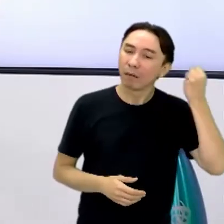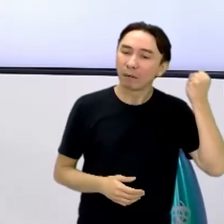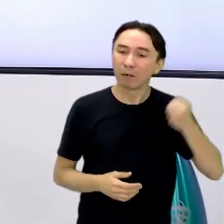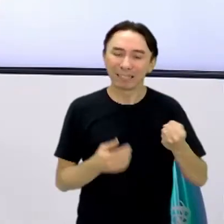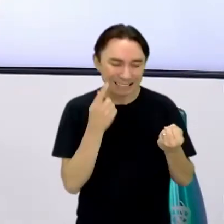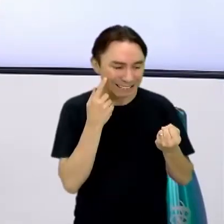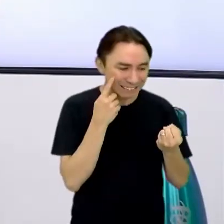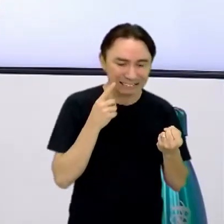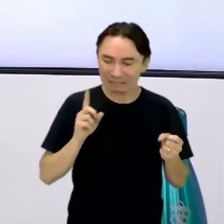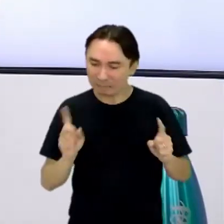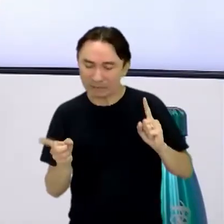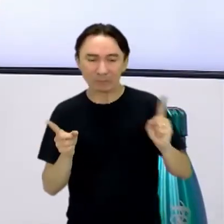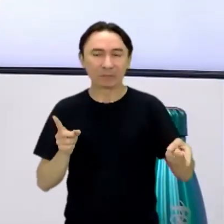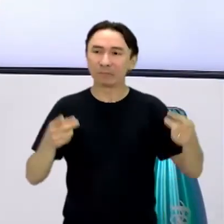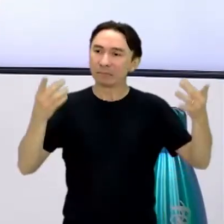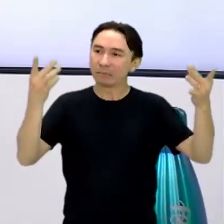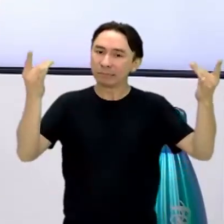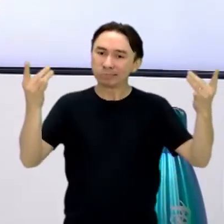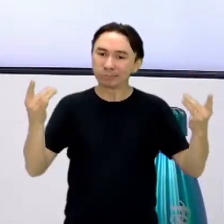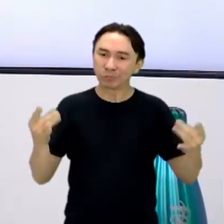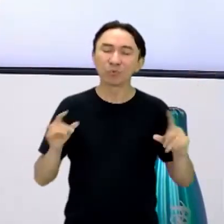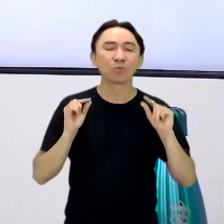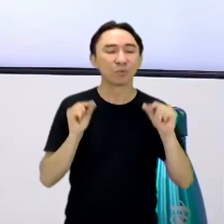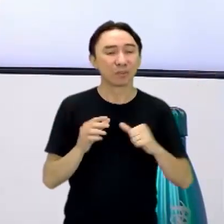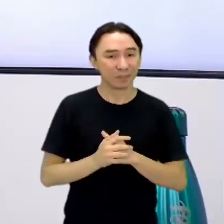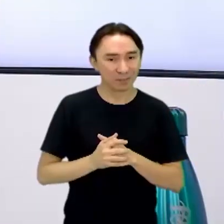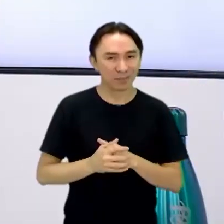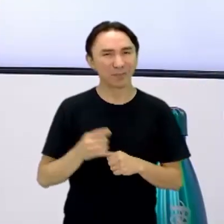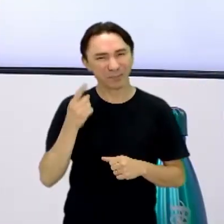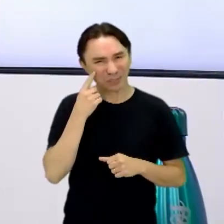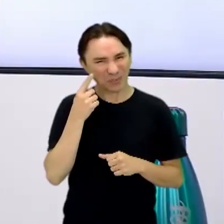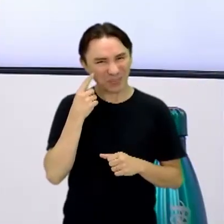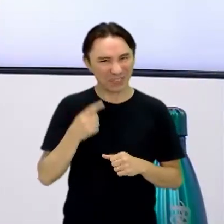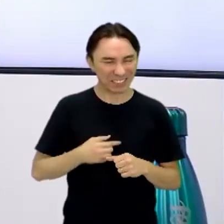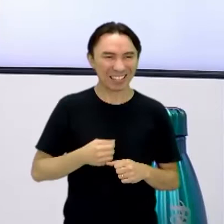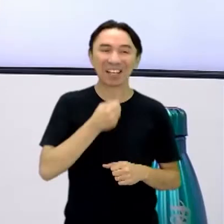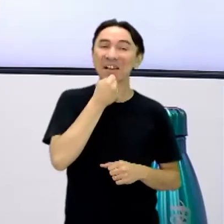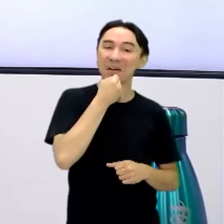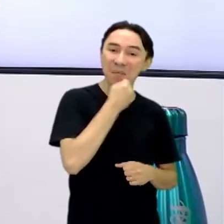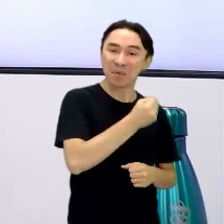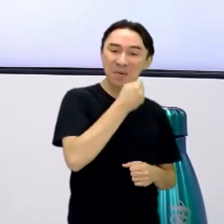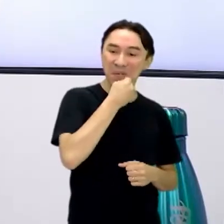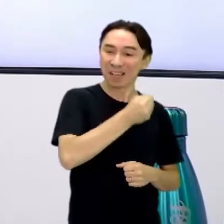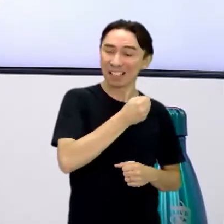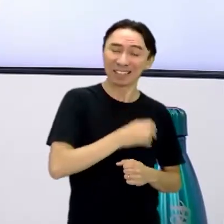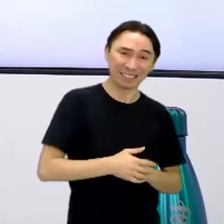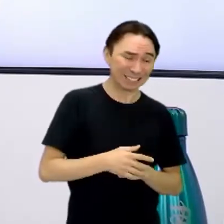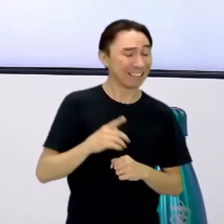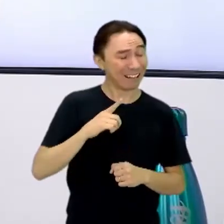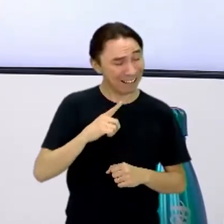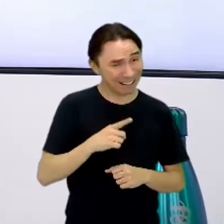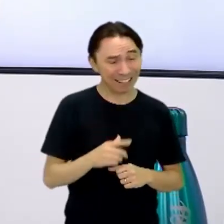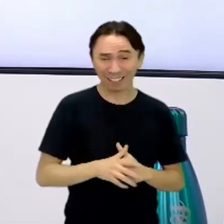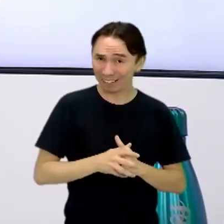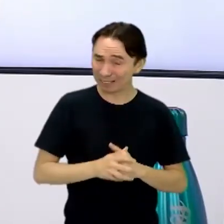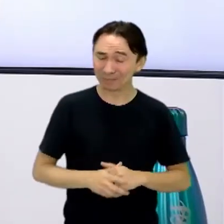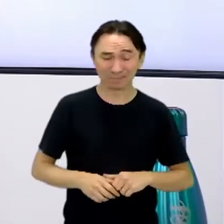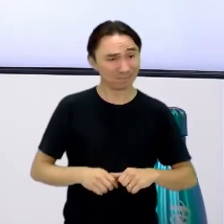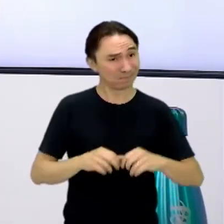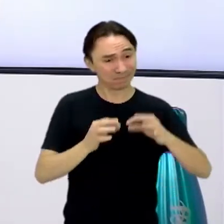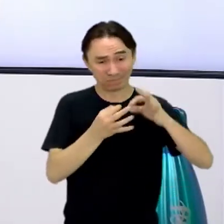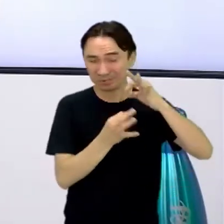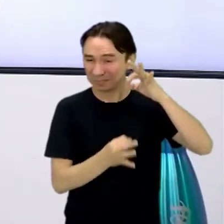também. Então, olha só como é muito amplo para a gente produzir uma reportagem. E, ao mesmo tempo, eu posso fazer a busca aí